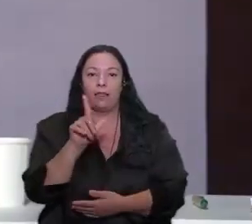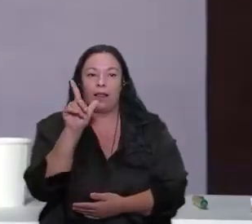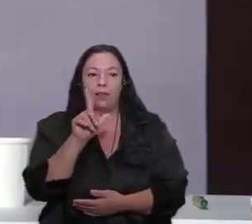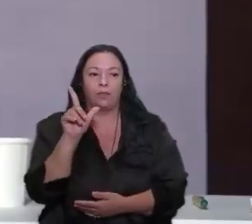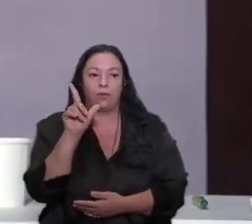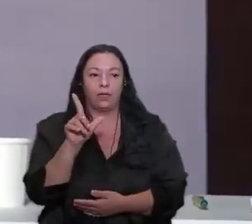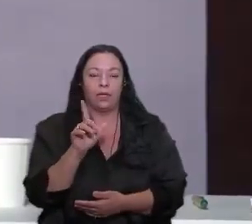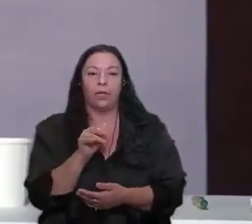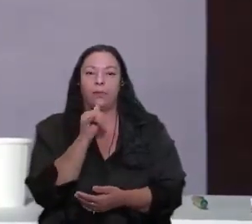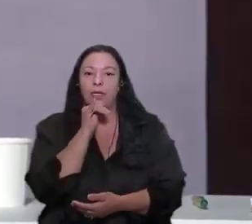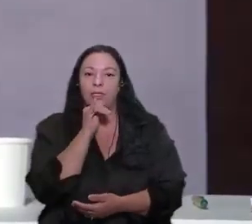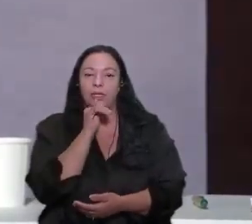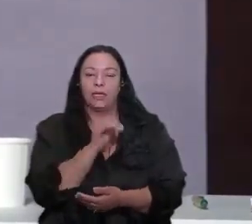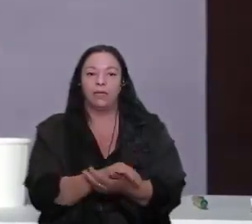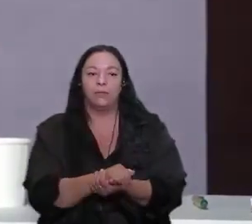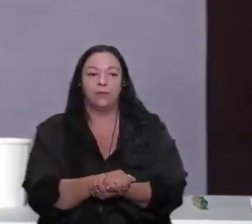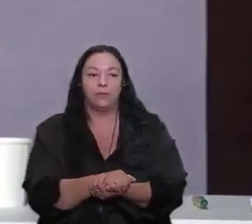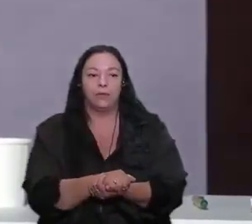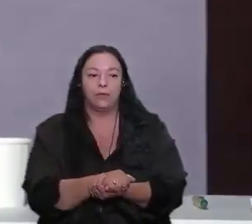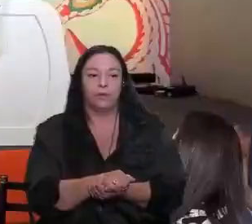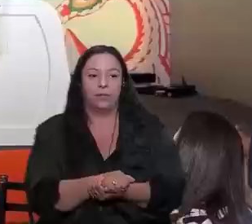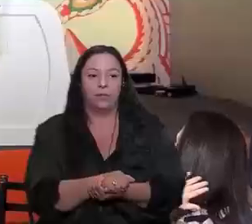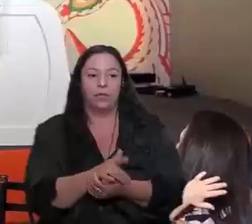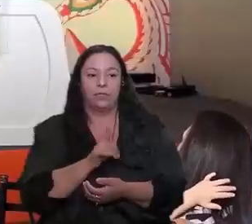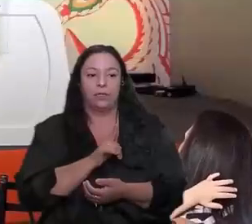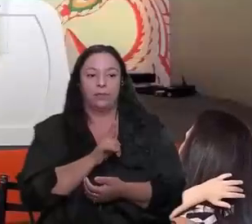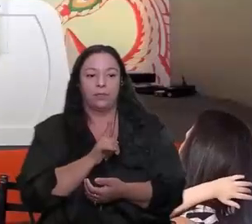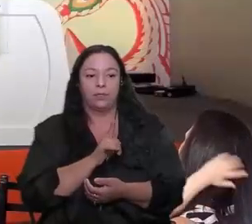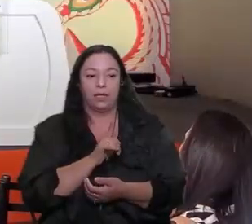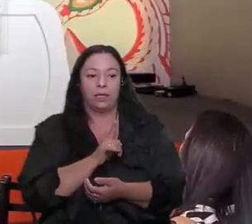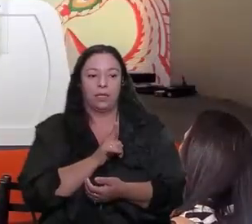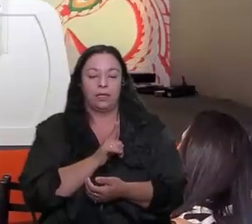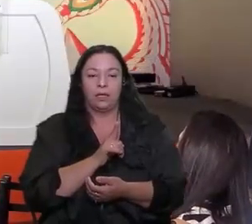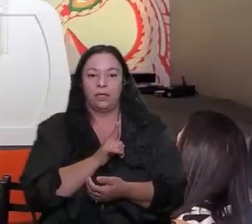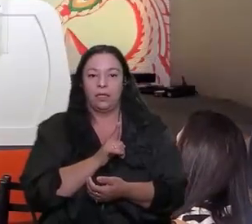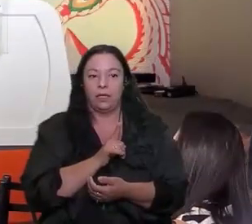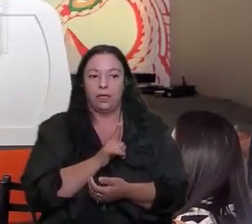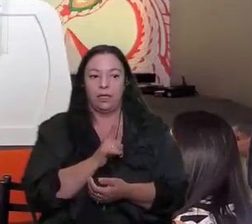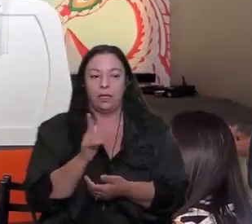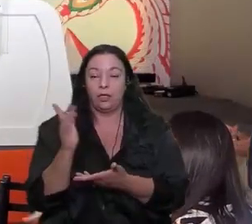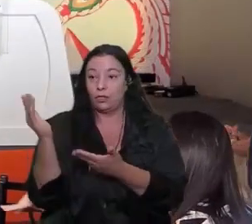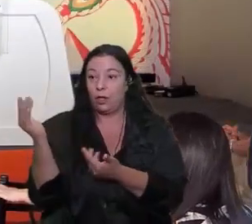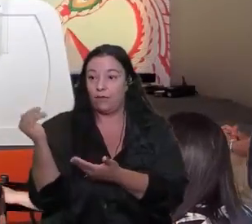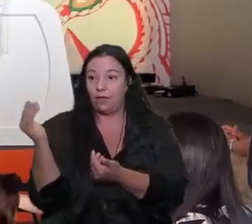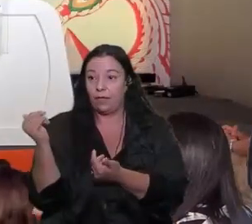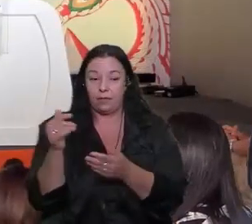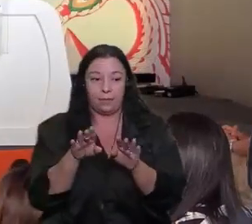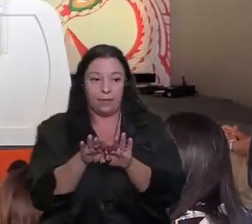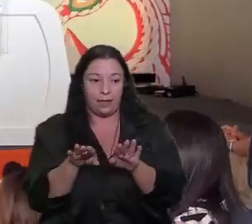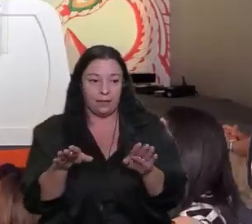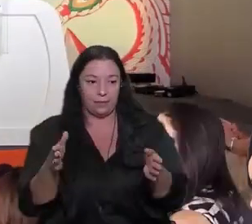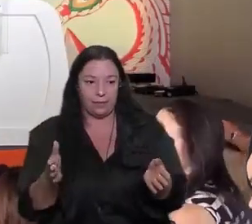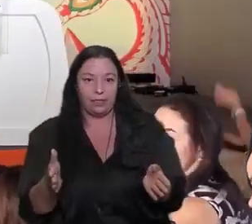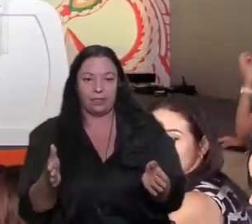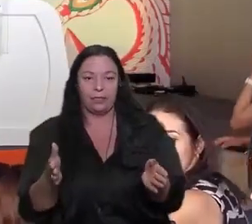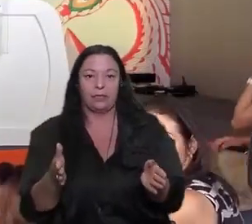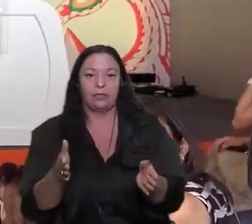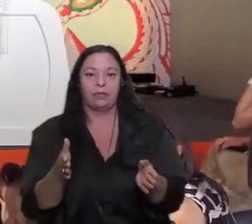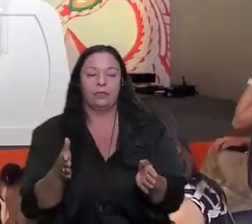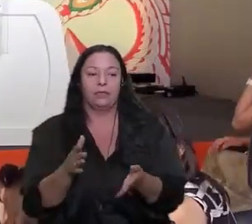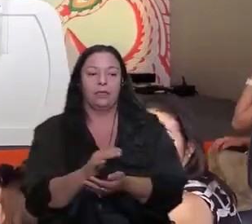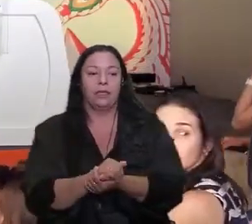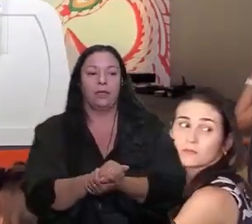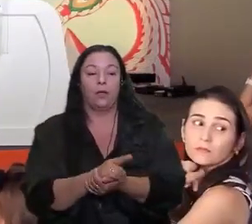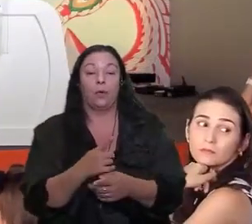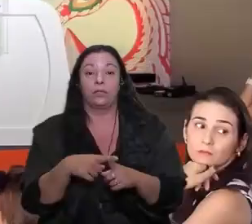exemplo, a gente está falando aqui sobre eles, e temos aqui uma galera jovem por aqui, mas para as mesas com temas